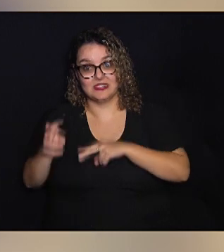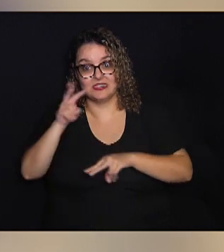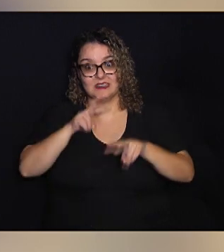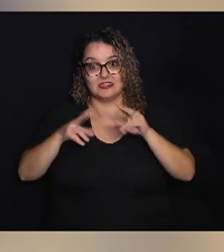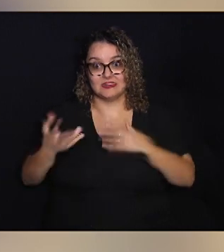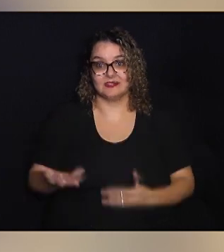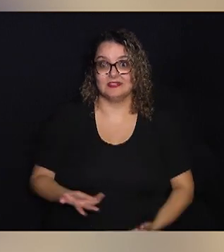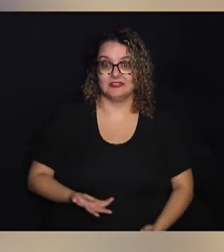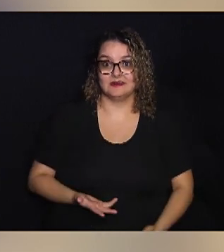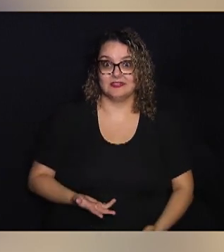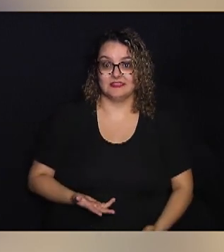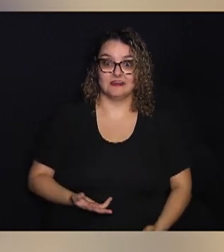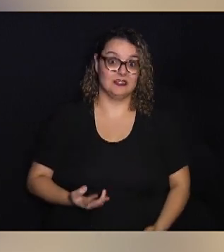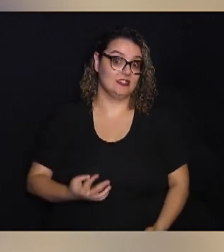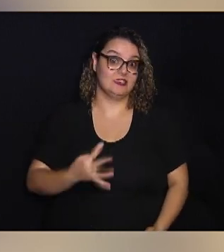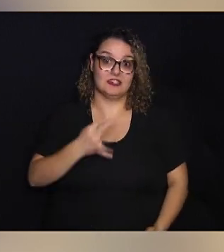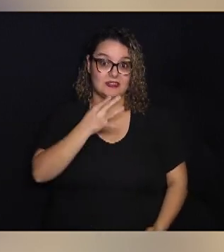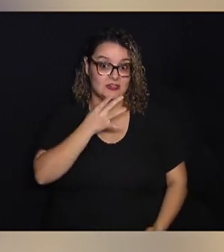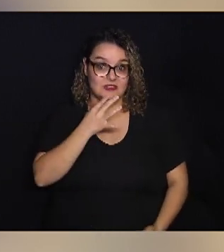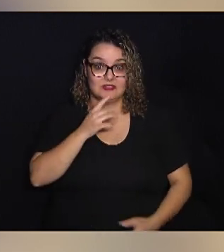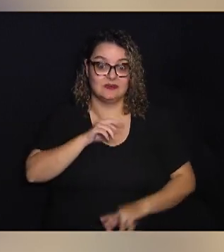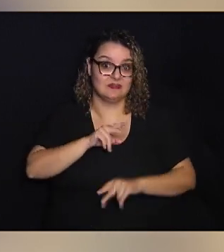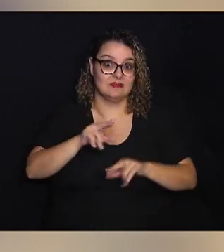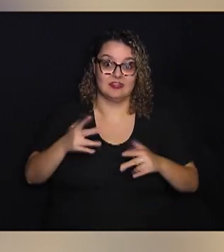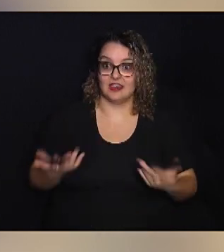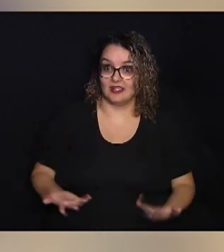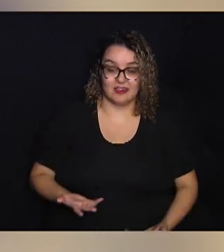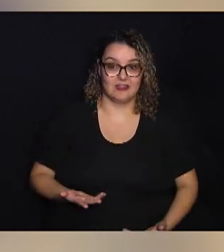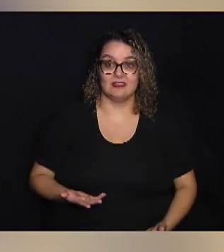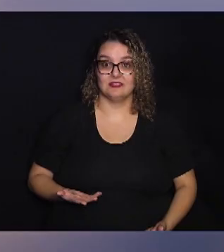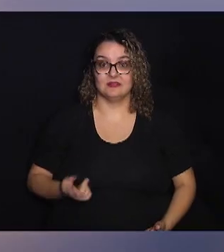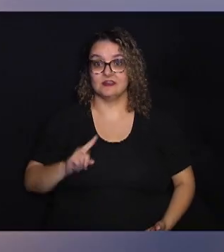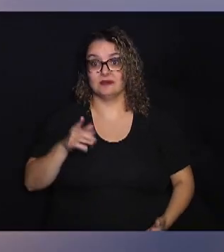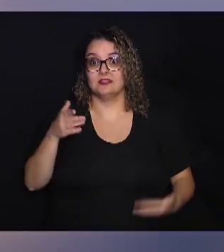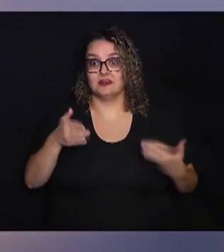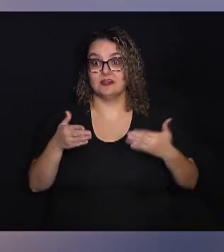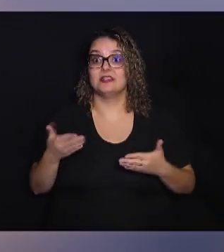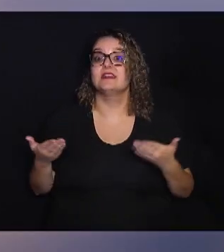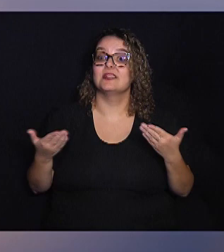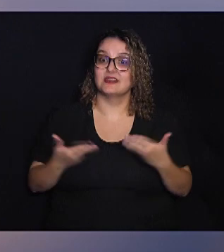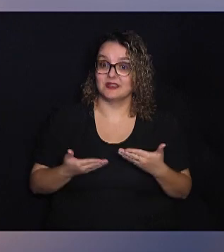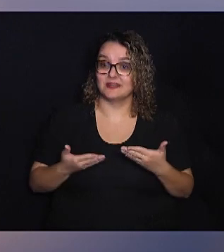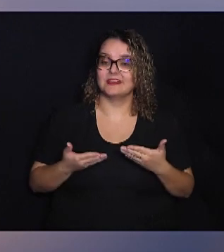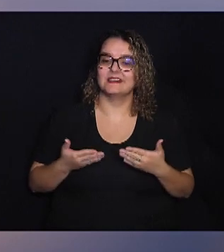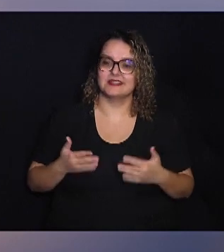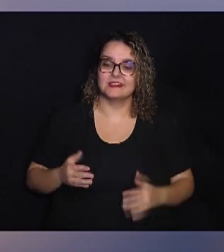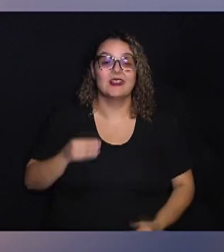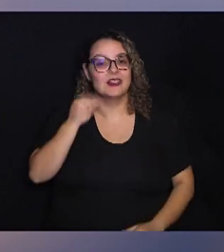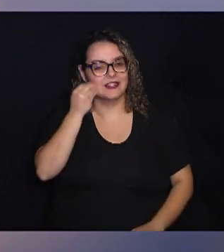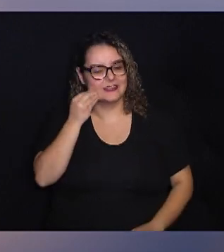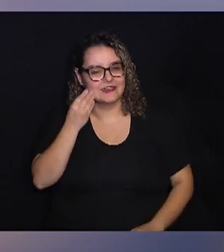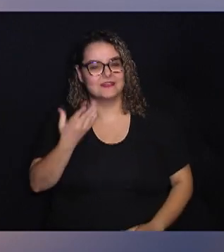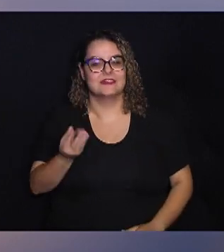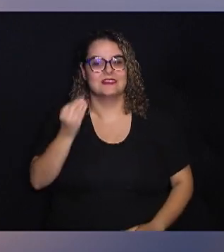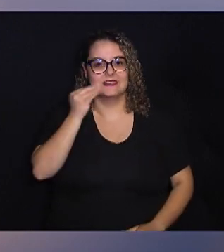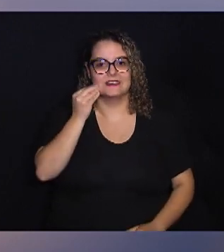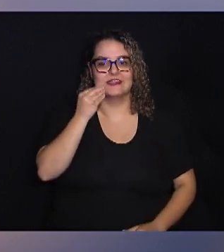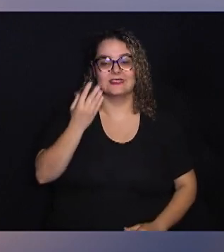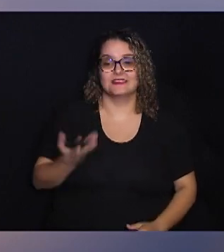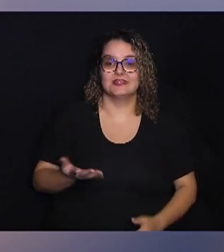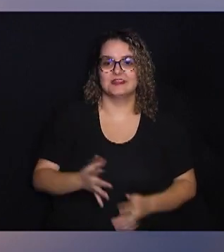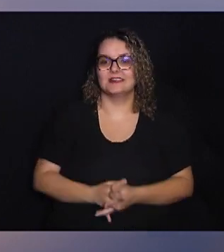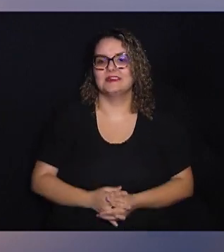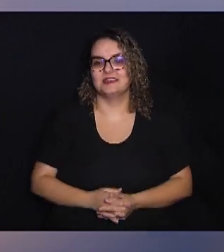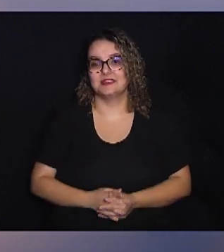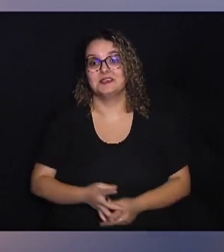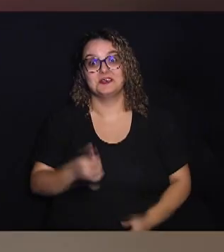ela não conhecia muito os espetáculos, não frequentava tanto e que agora ela está se jogando nas experiências, né? Então, dá para ver